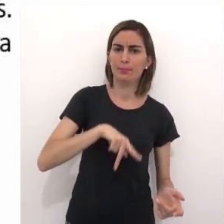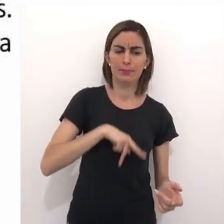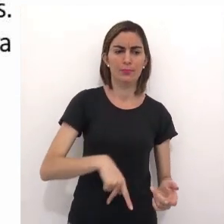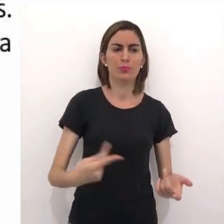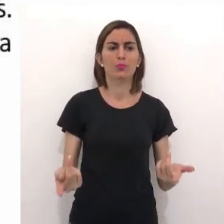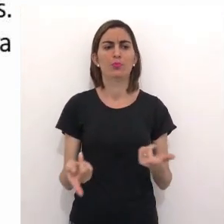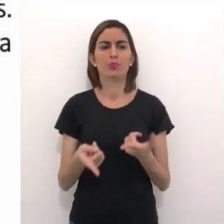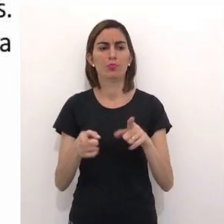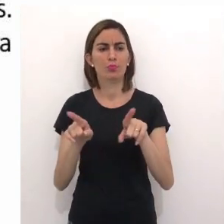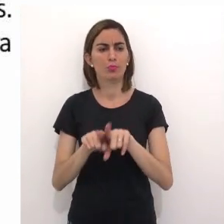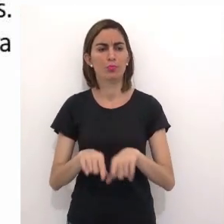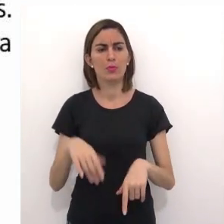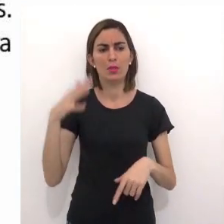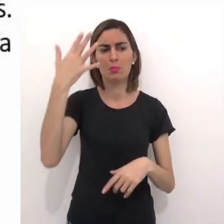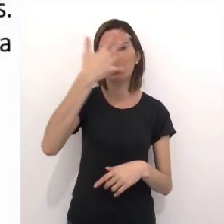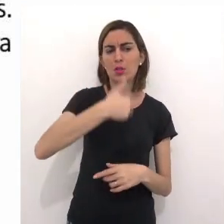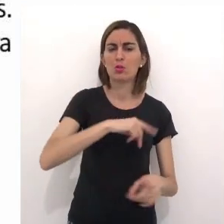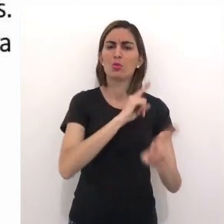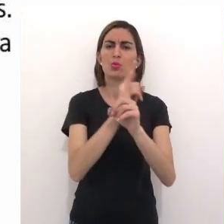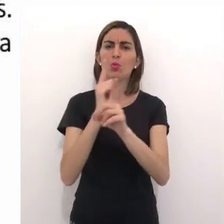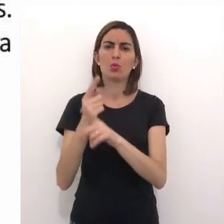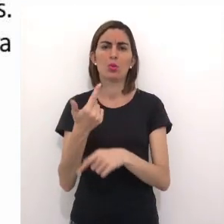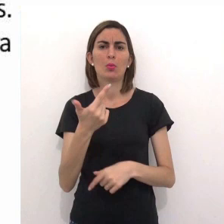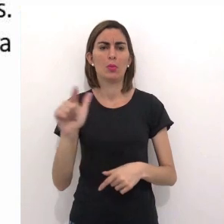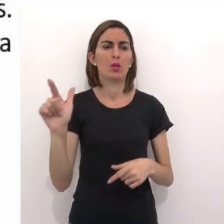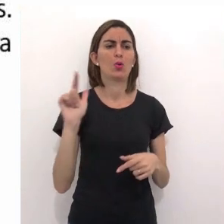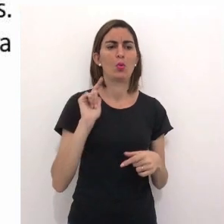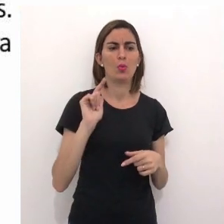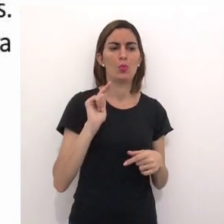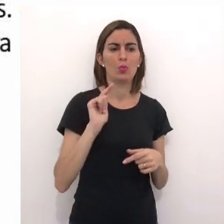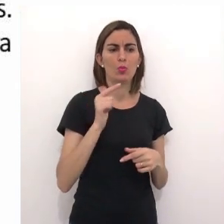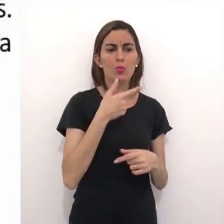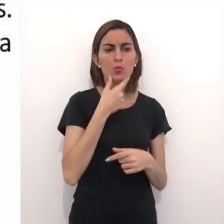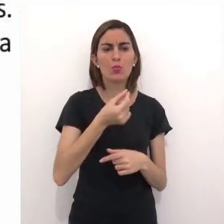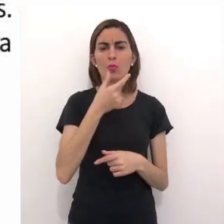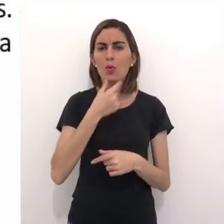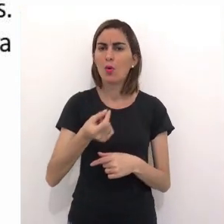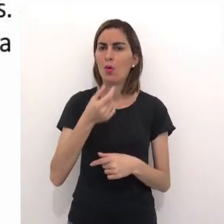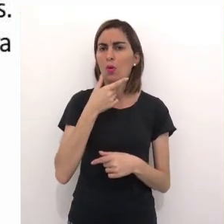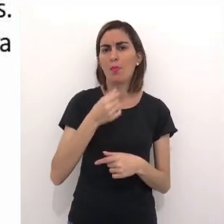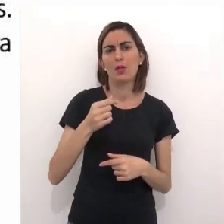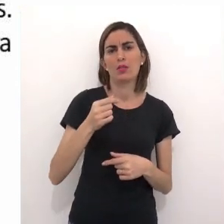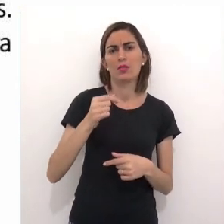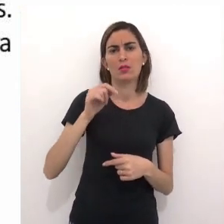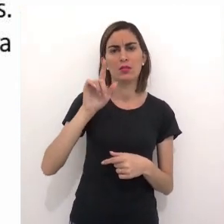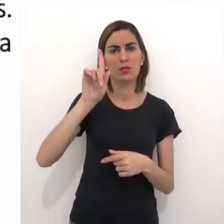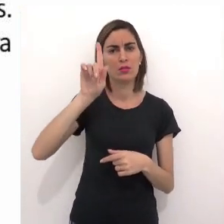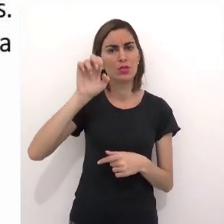beleza, encontraram também homens gentios,